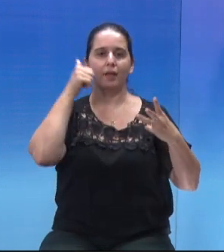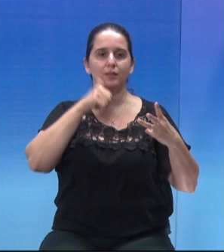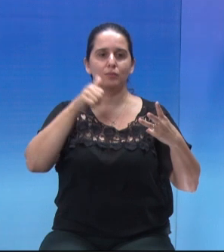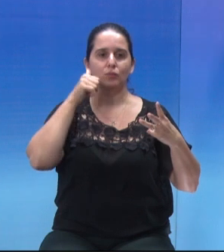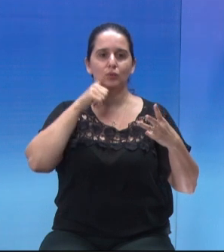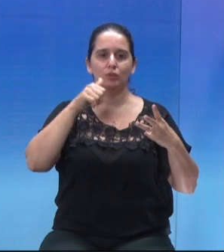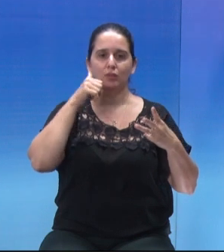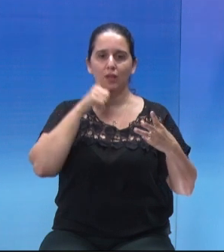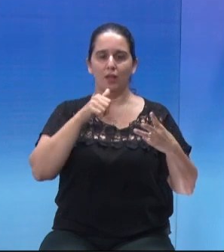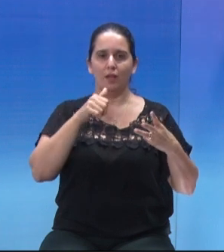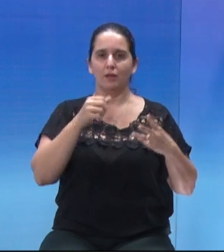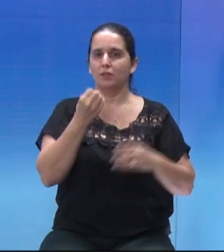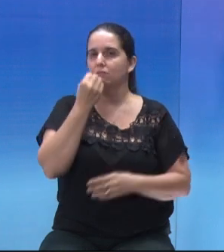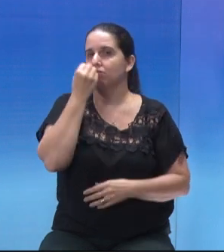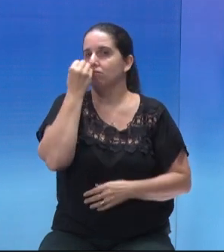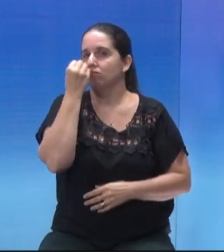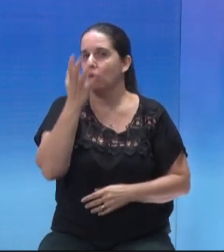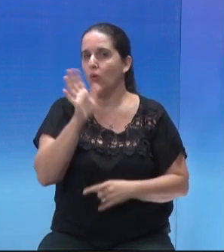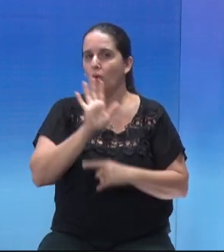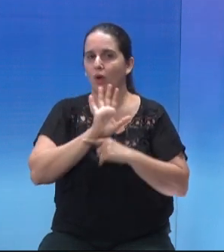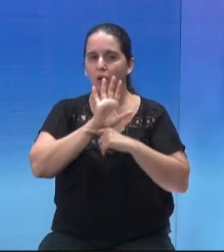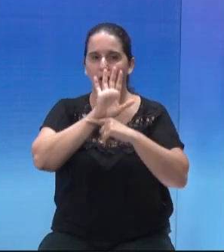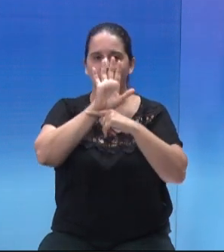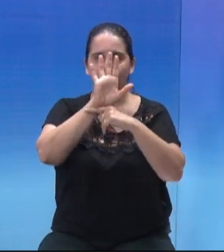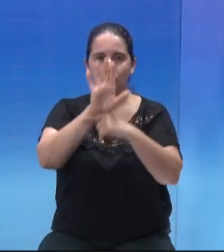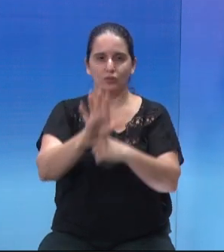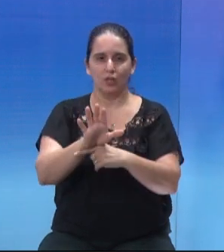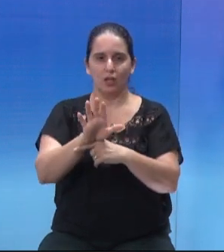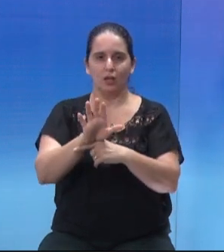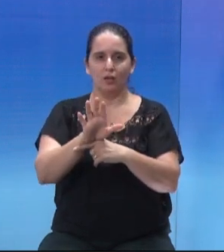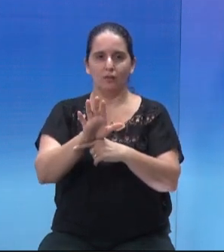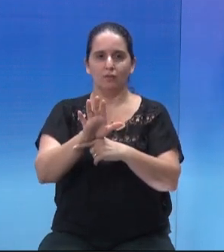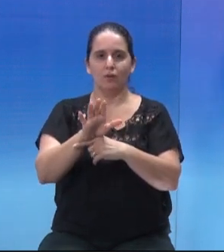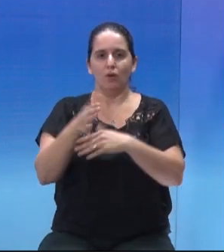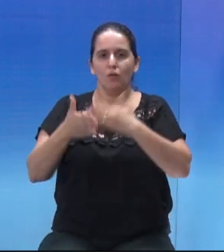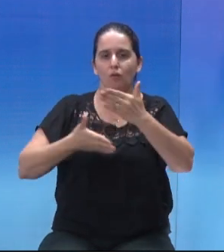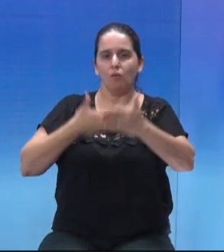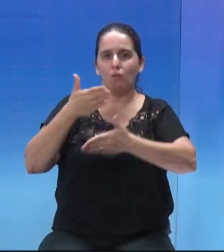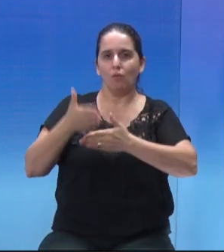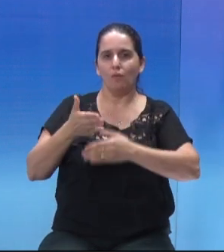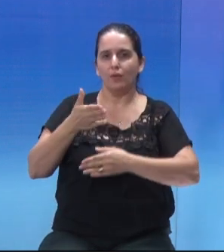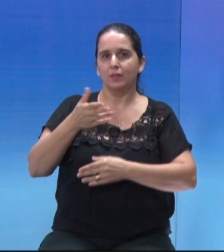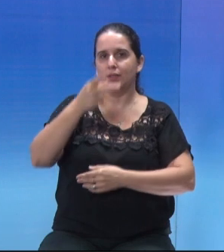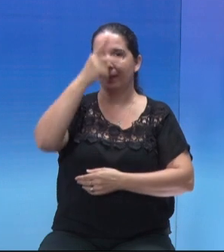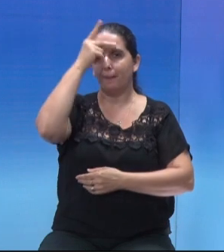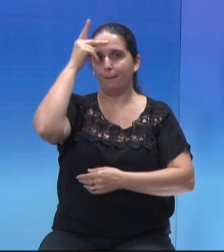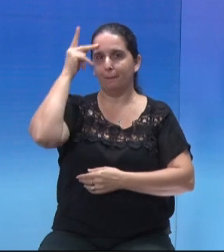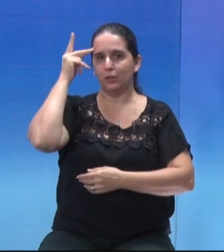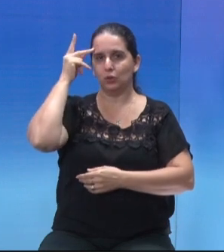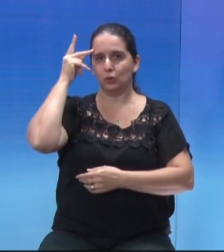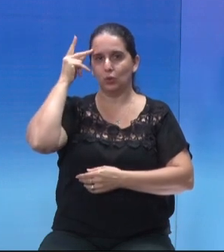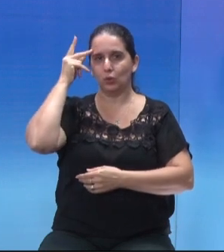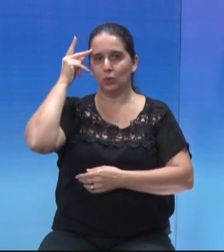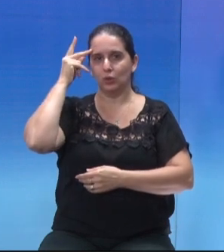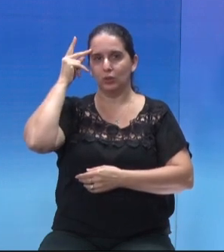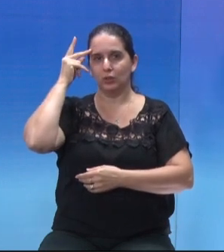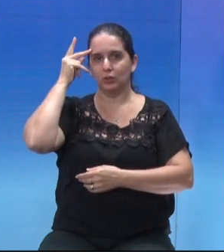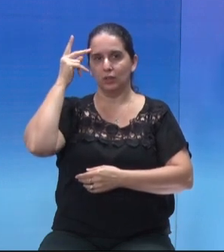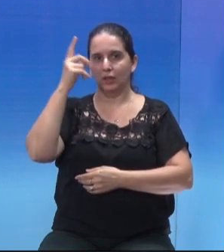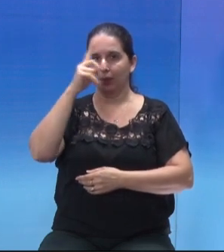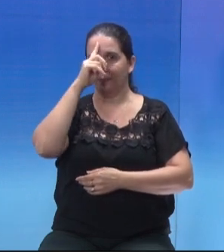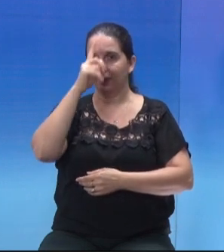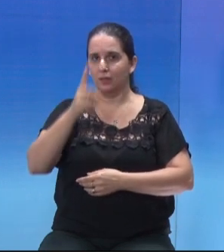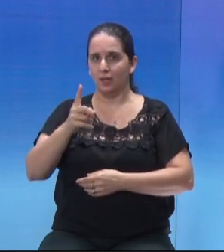da caridade, convenceram os donos de escravos a fazerem alforrias